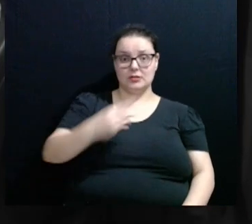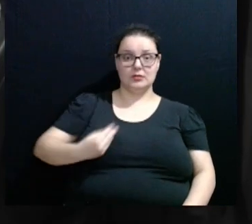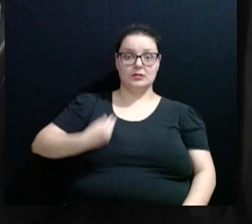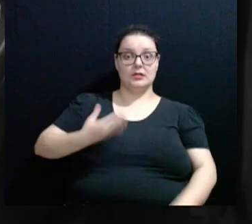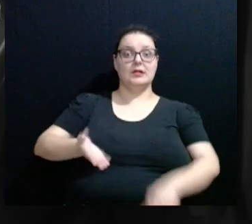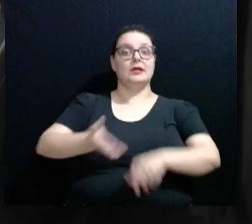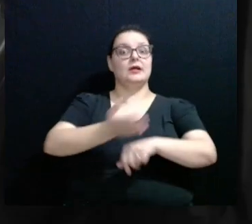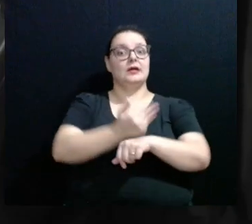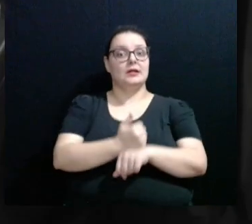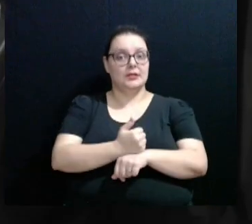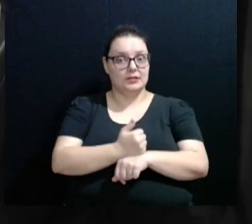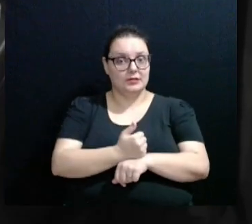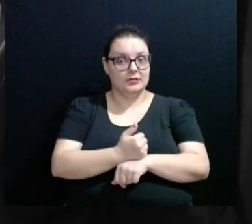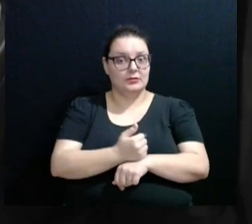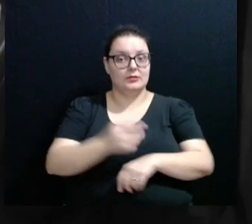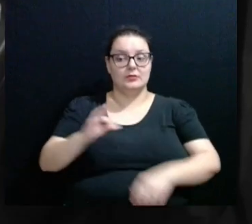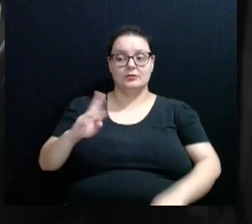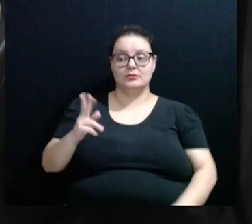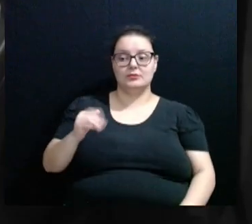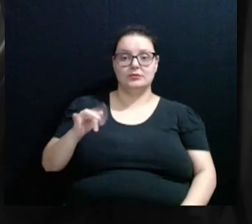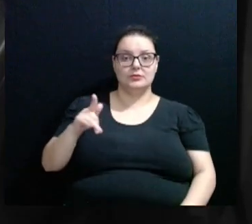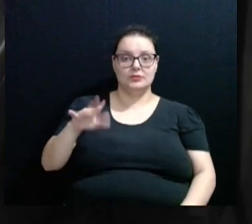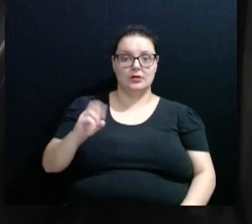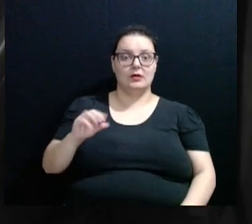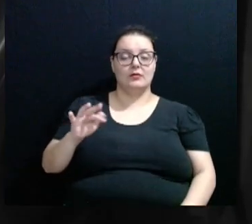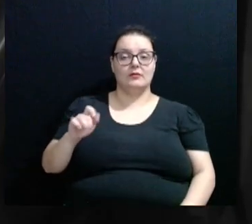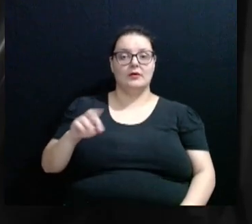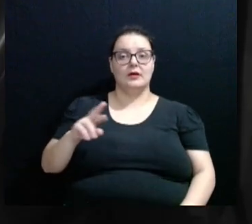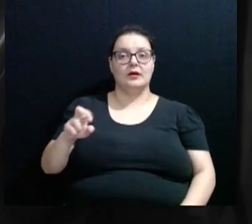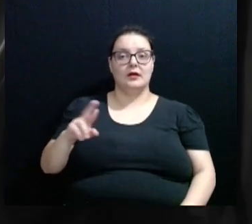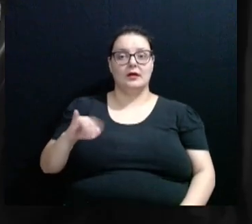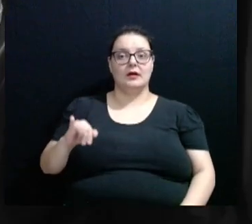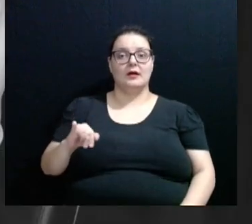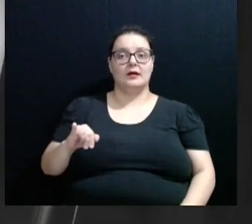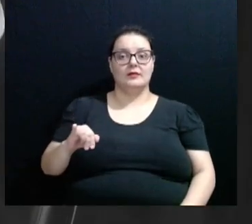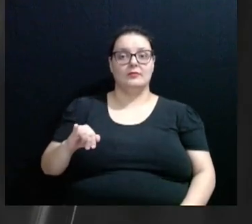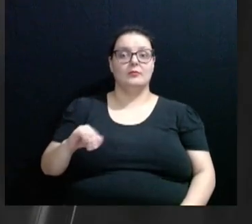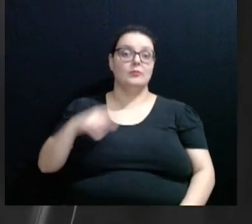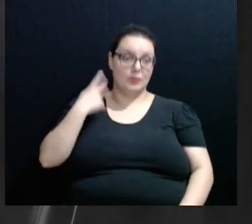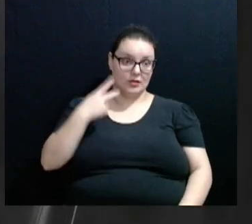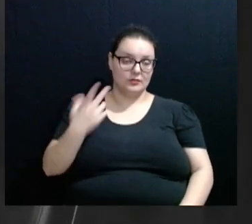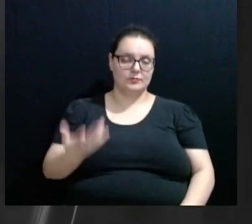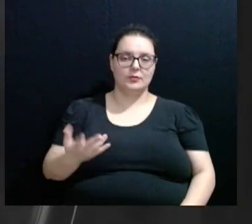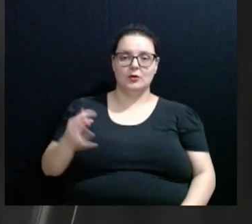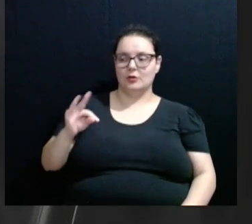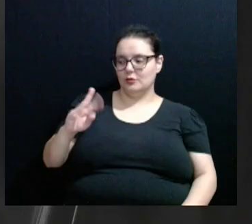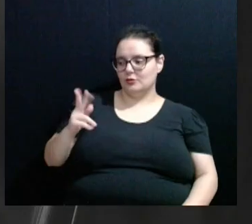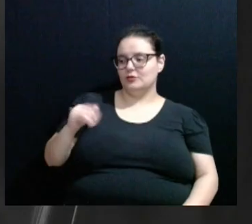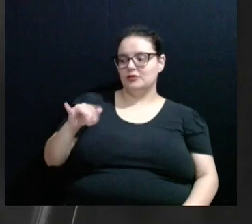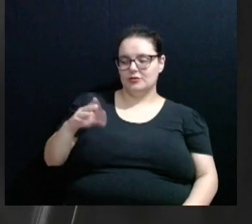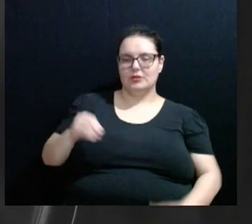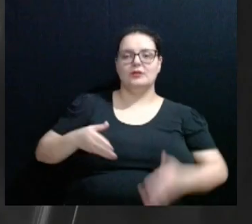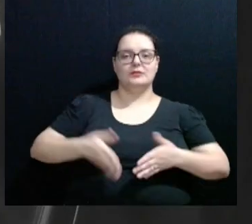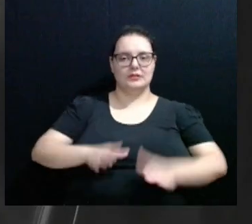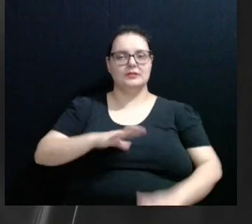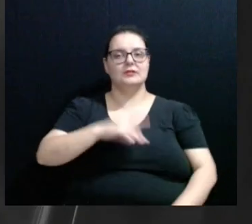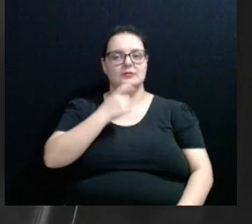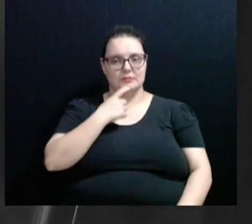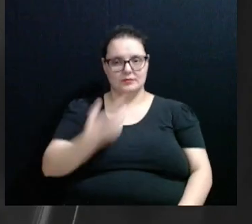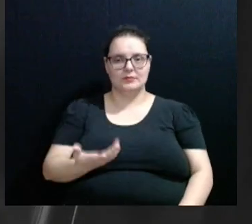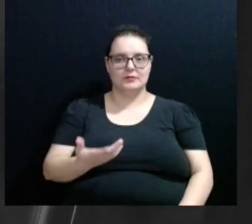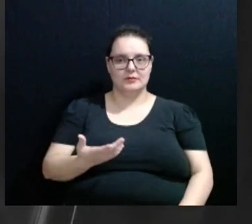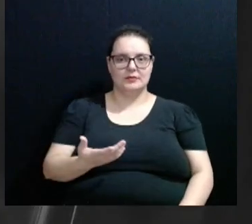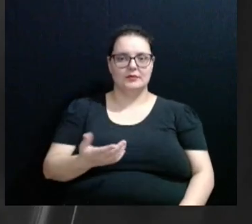de se tornar o Thiago Ferrari político. O Thiago é campineiro, nasceu em Campinas, nasci